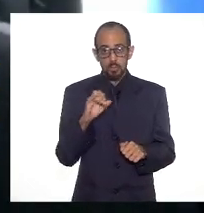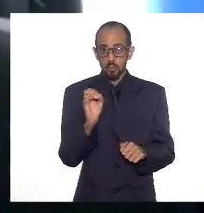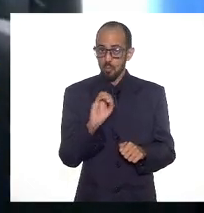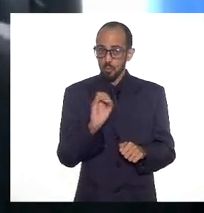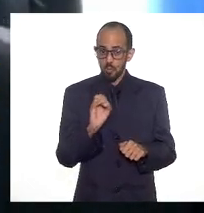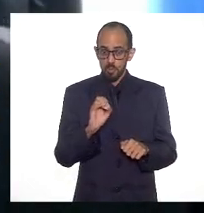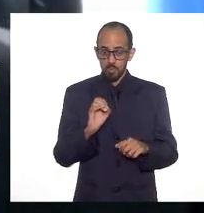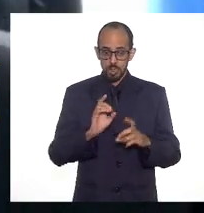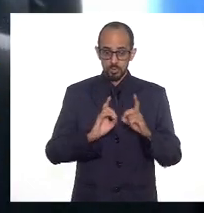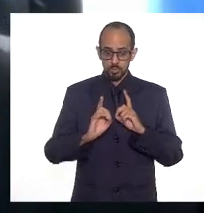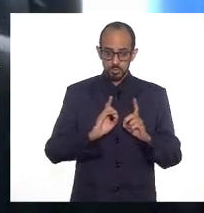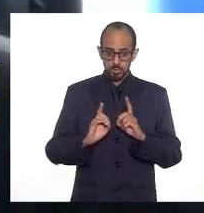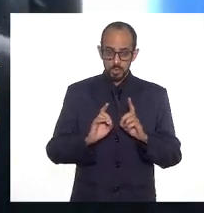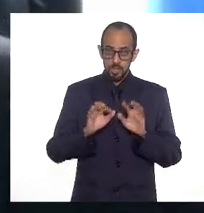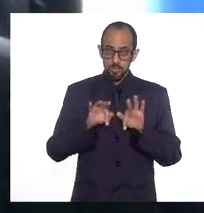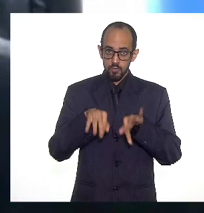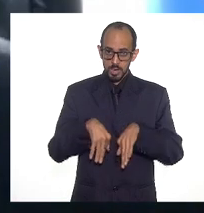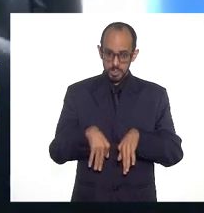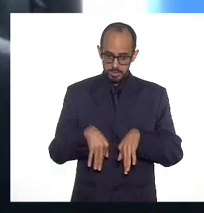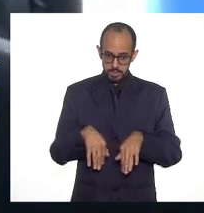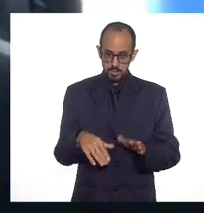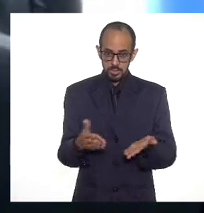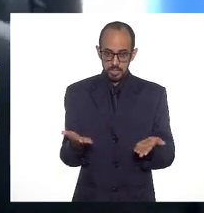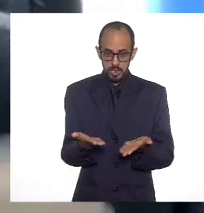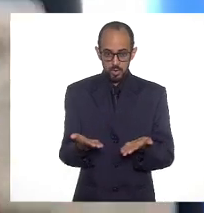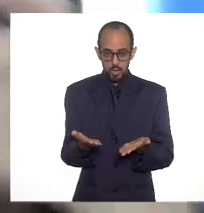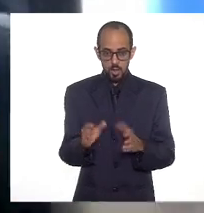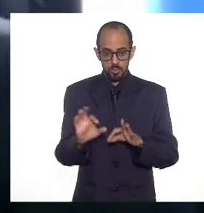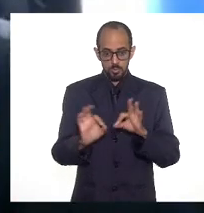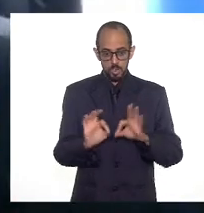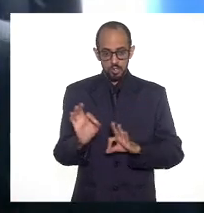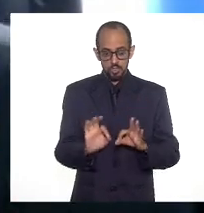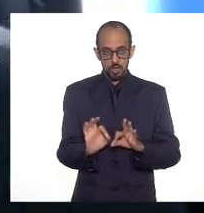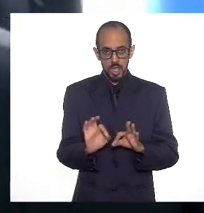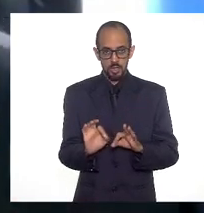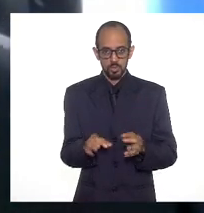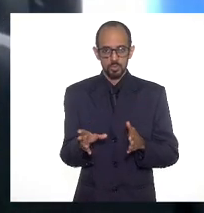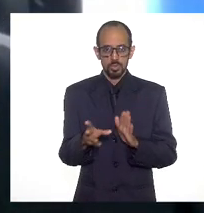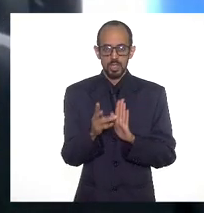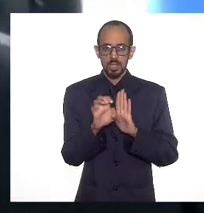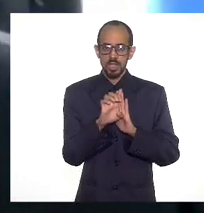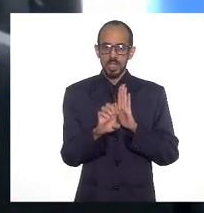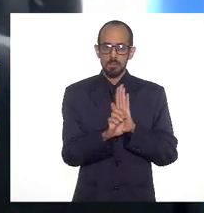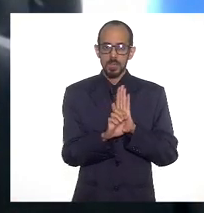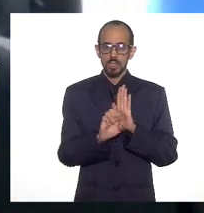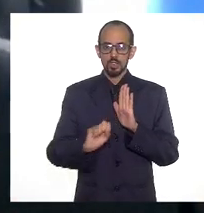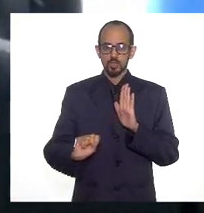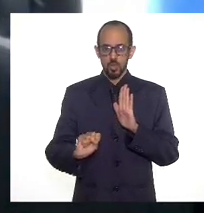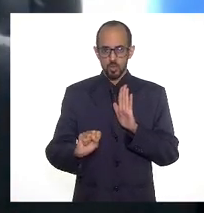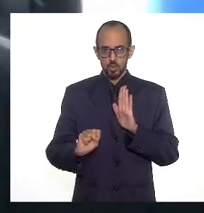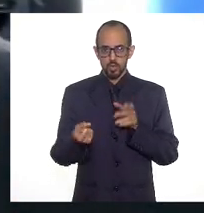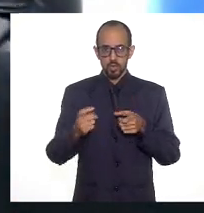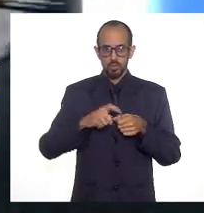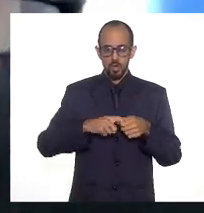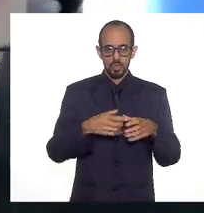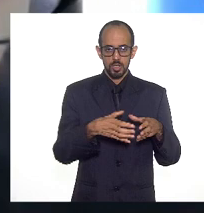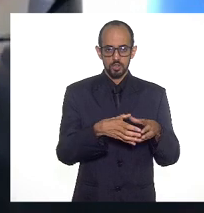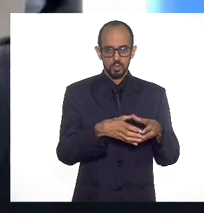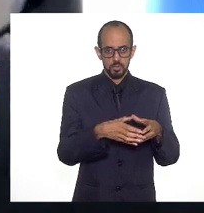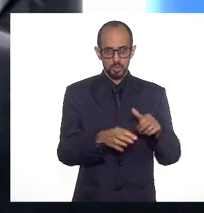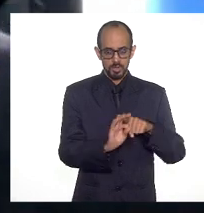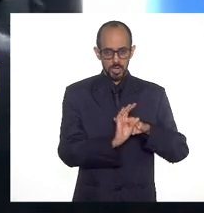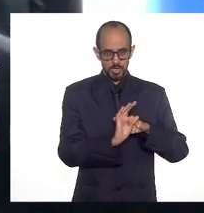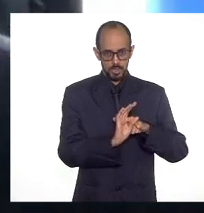Não havendo mais quem queira discutir, encerrada a discussão, o projeto recebeu 8 emendas e retorna às comissões técnicas.